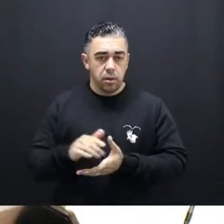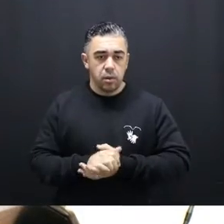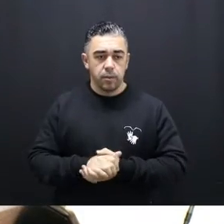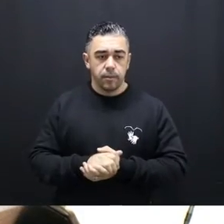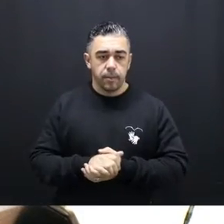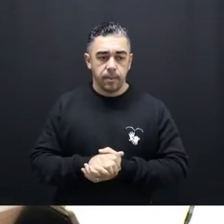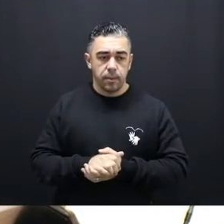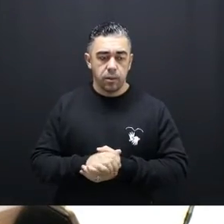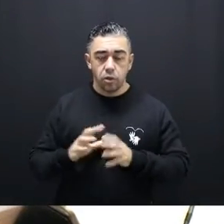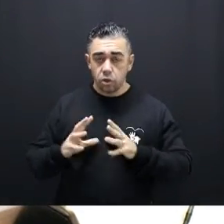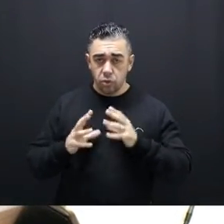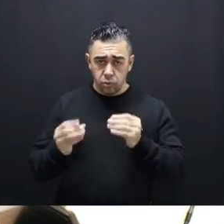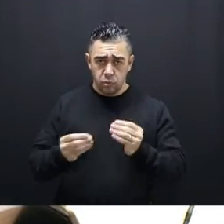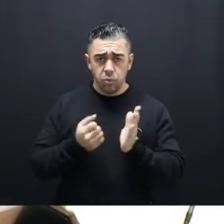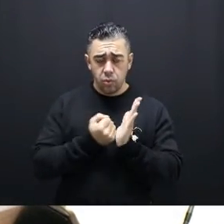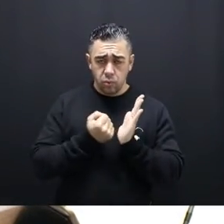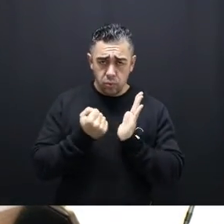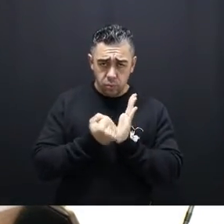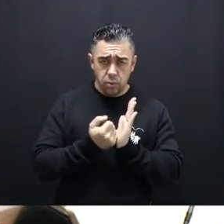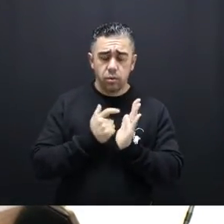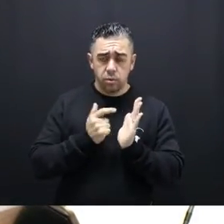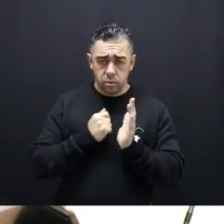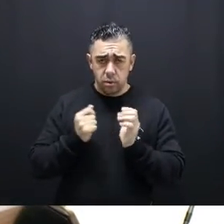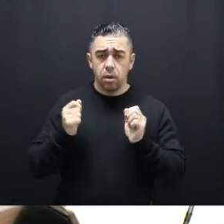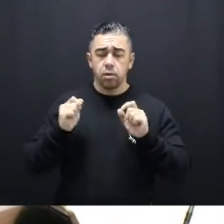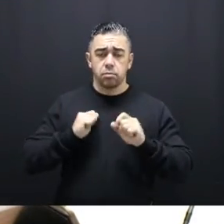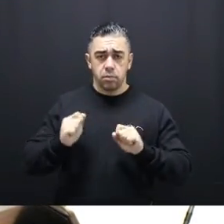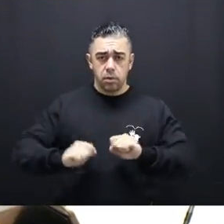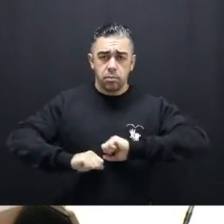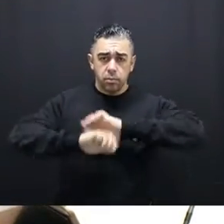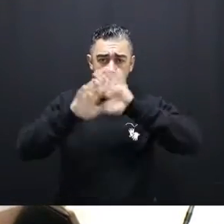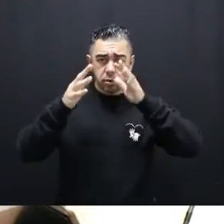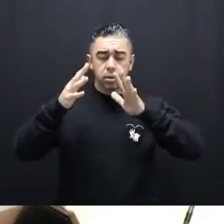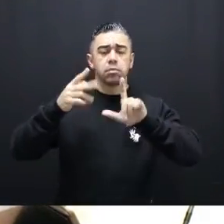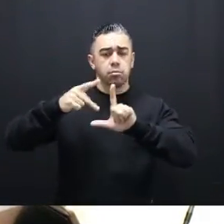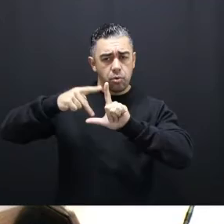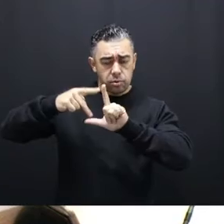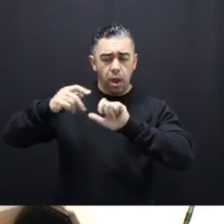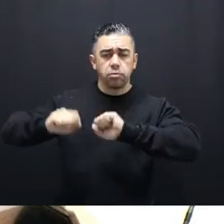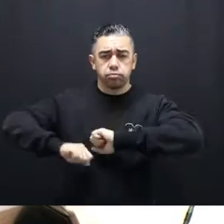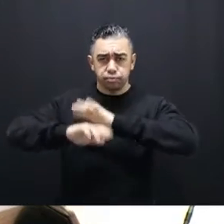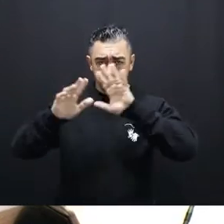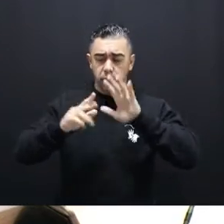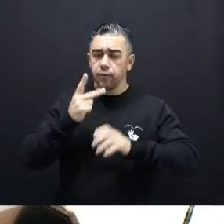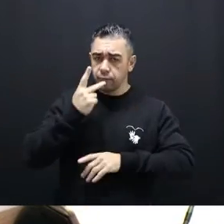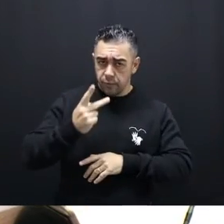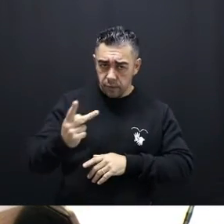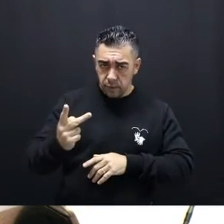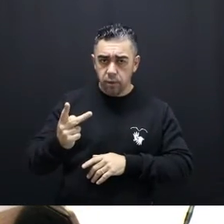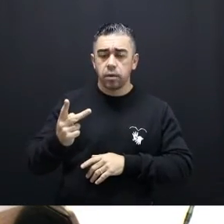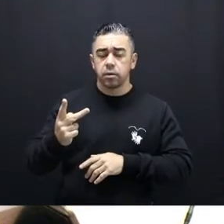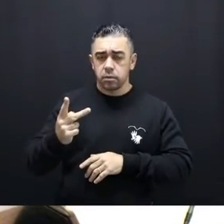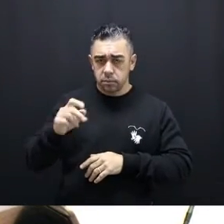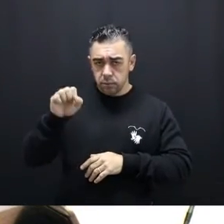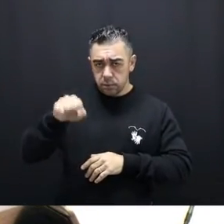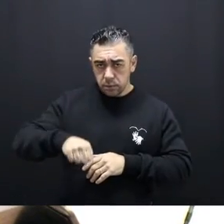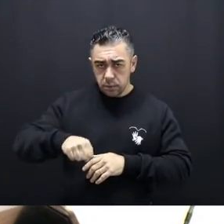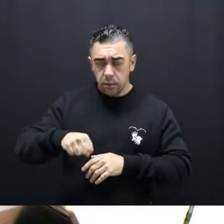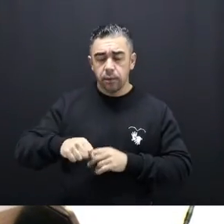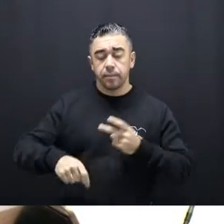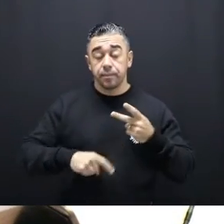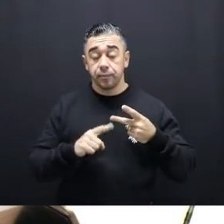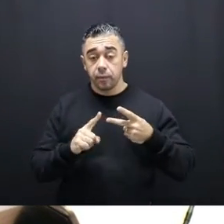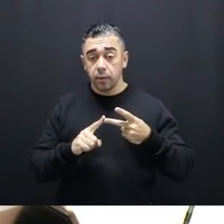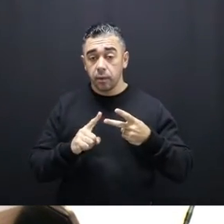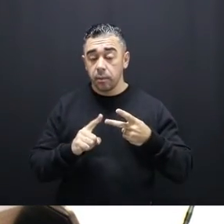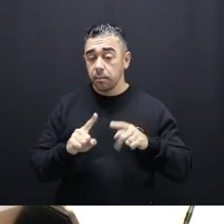e todos os contatos que estamos contato com o portal transparência e tá escrito Eu tô batendo aqui o tempo todo o saco tô falando aumento agora